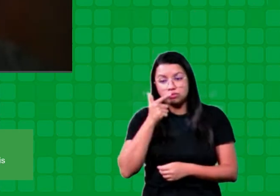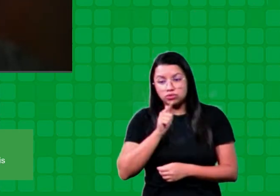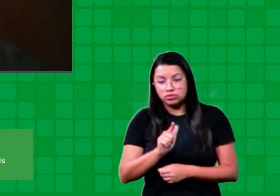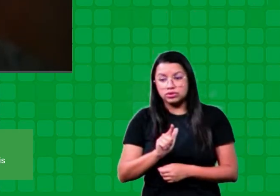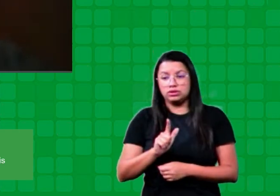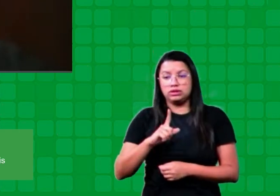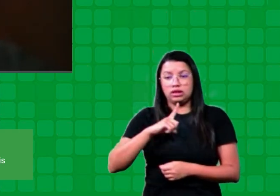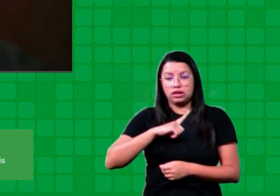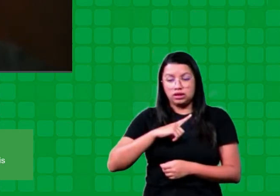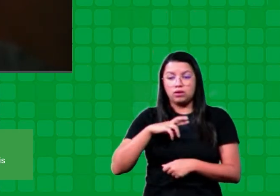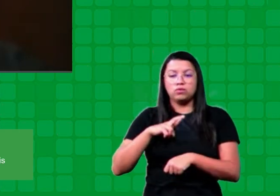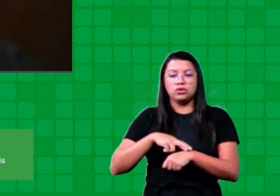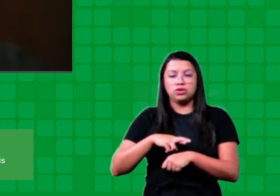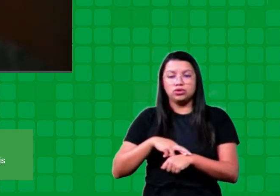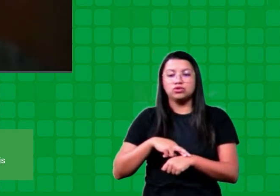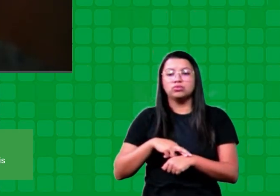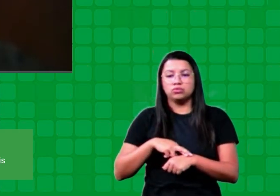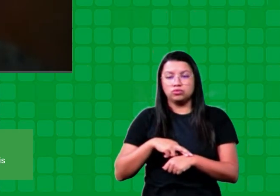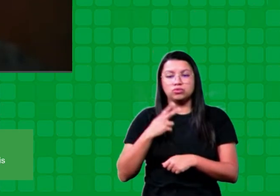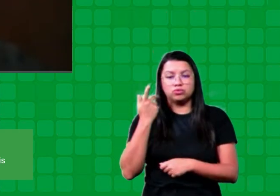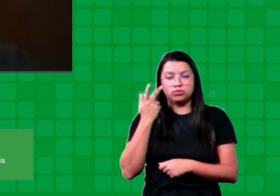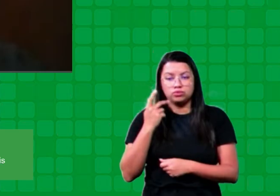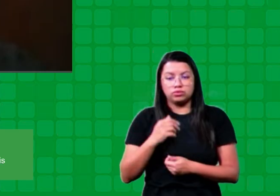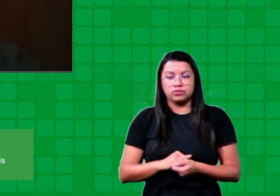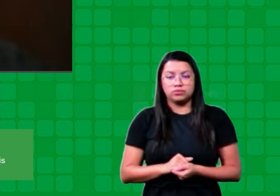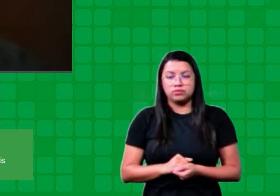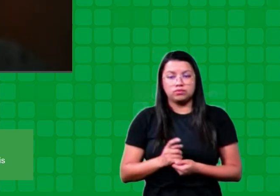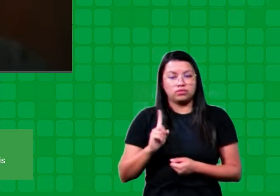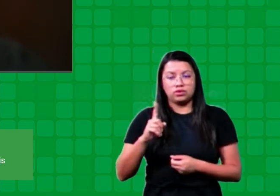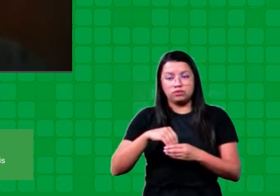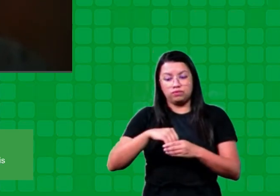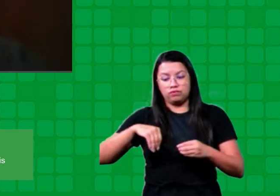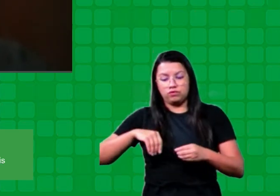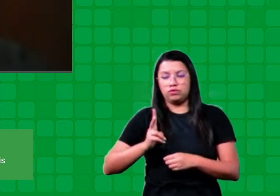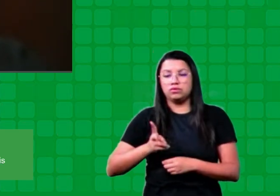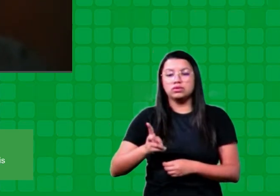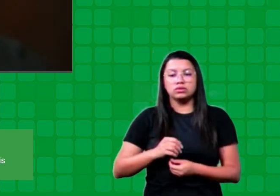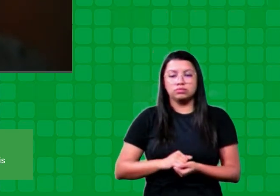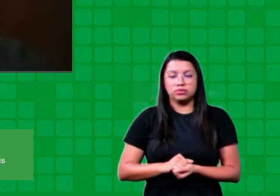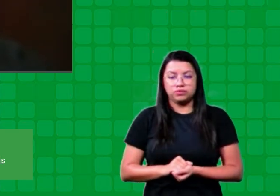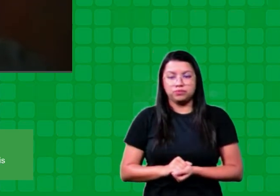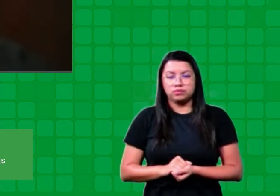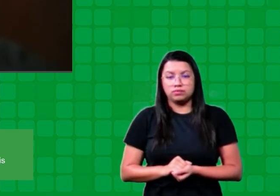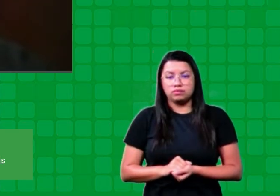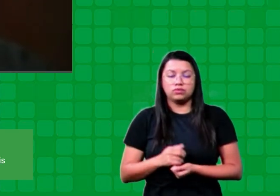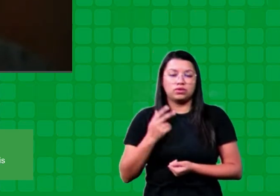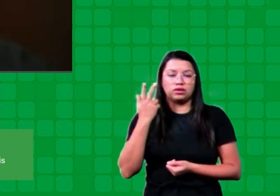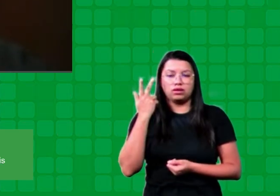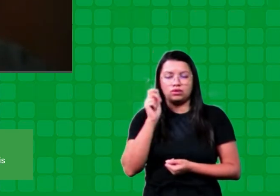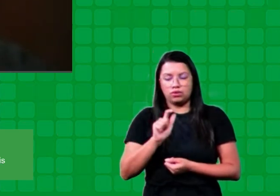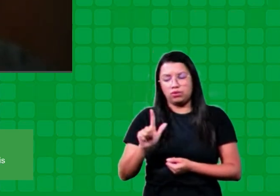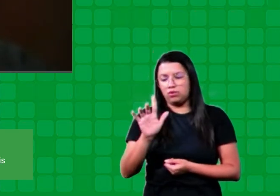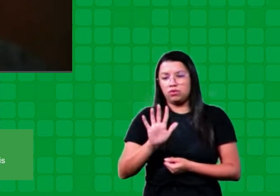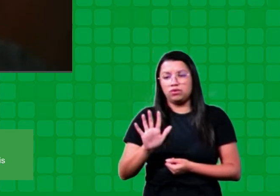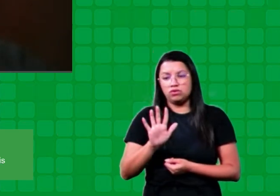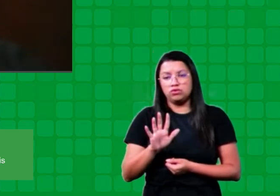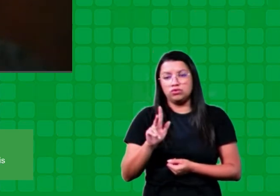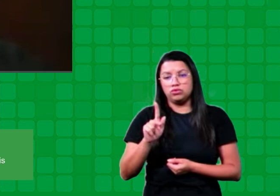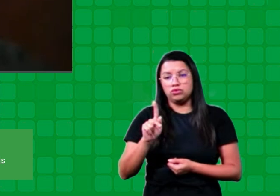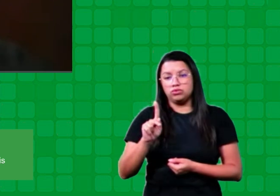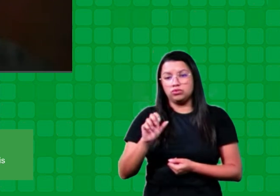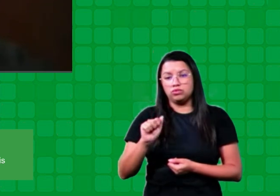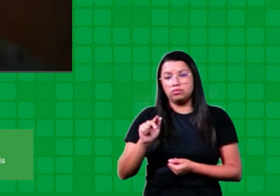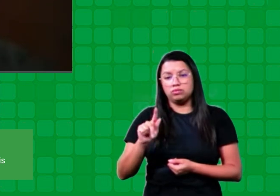o rito ordinário, né, e não extraordinário, né? E é lógico, né, Paulo, também que tem momentos